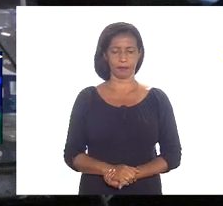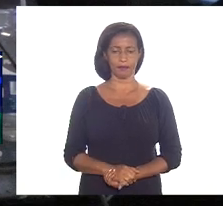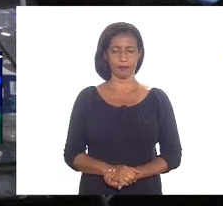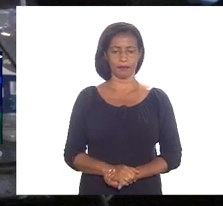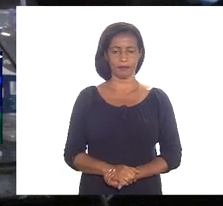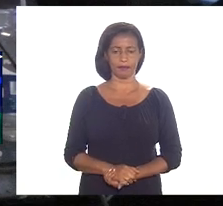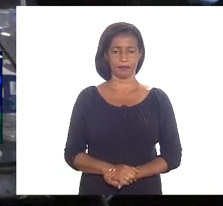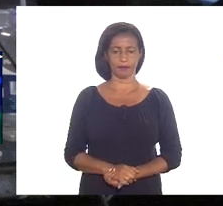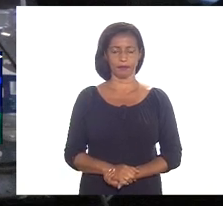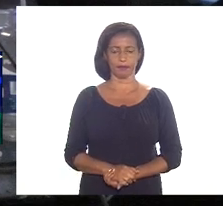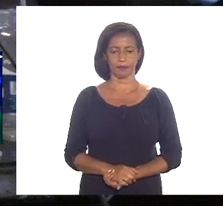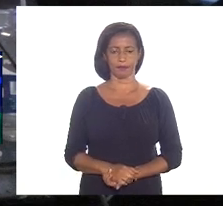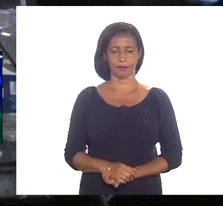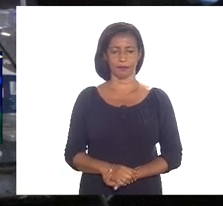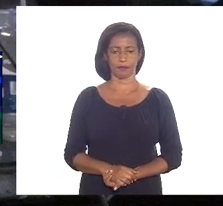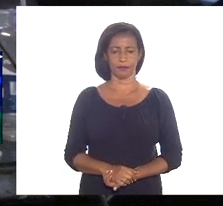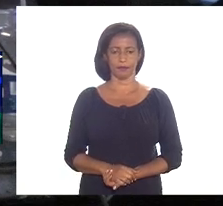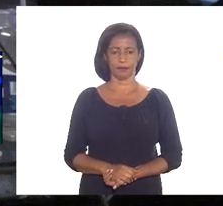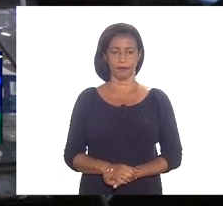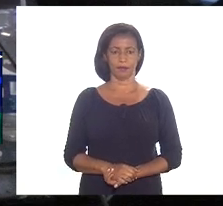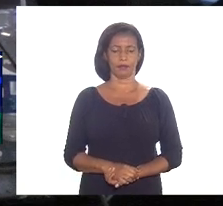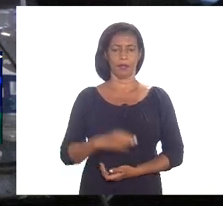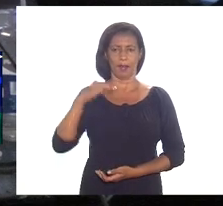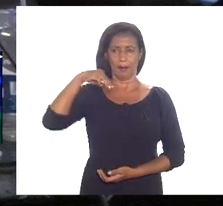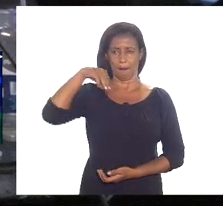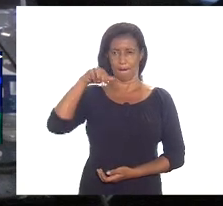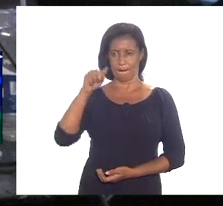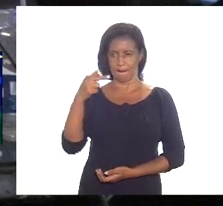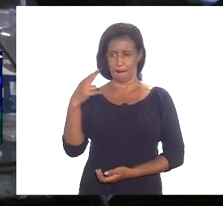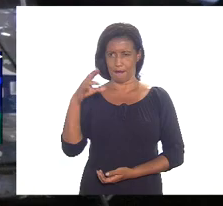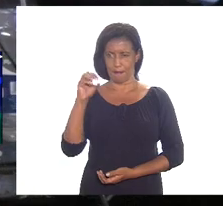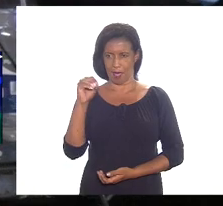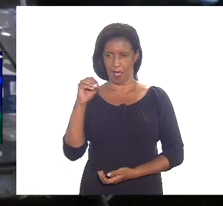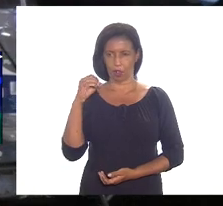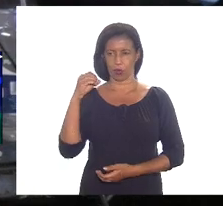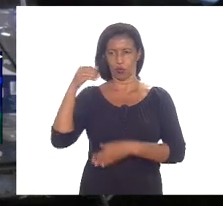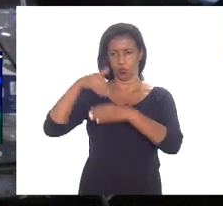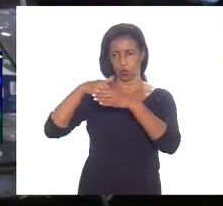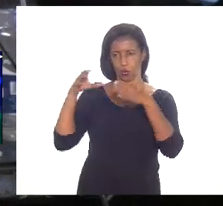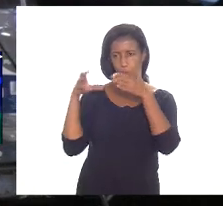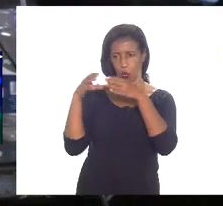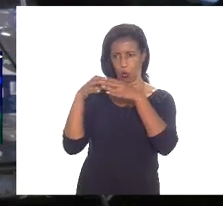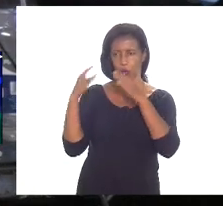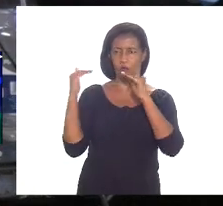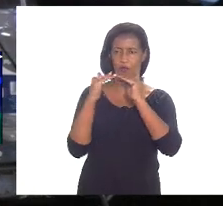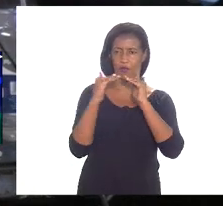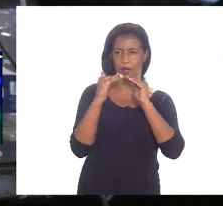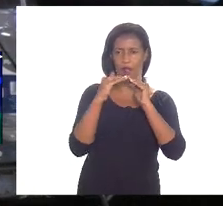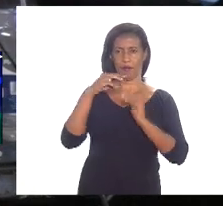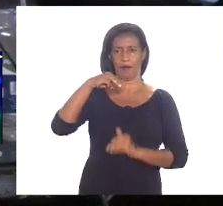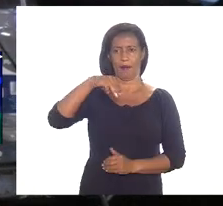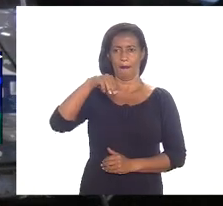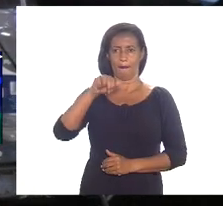o Deputado Marcus Vinicius botou no grupo favorável deputada Martha Rocha